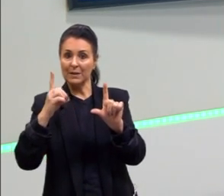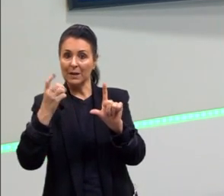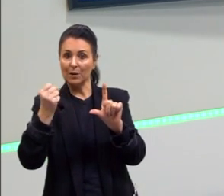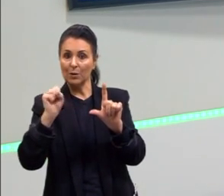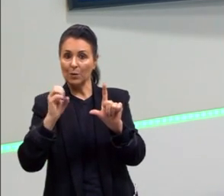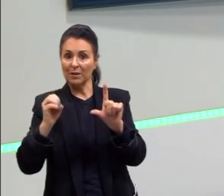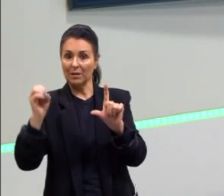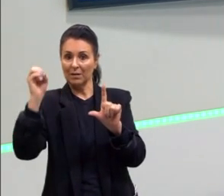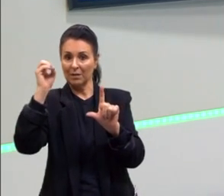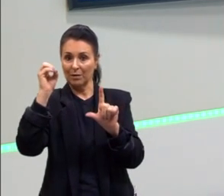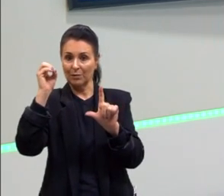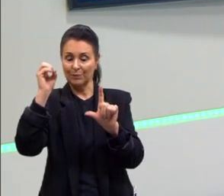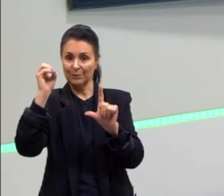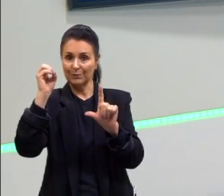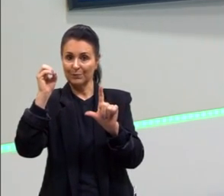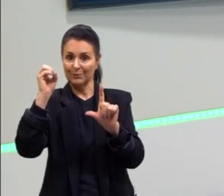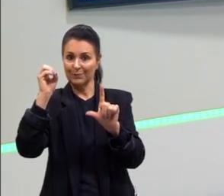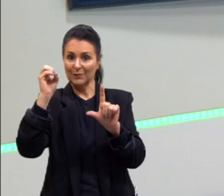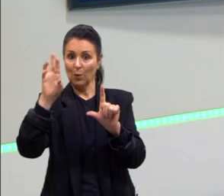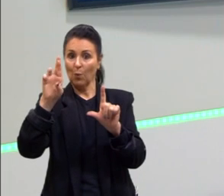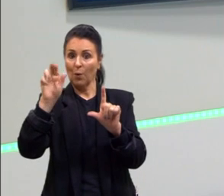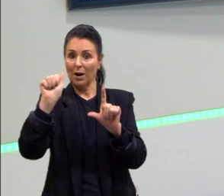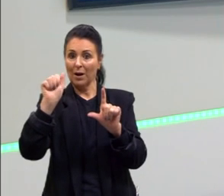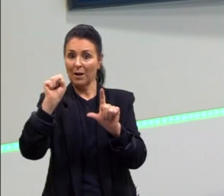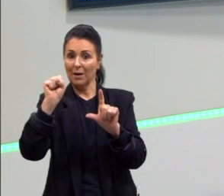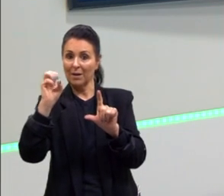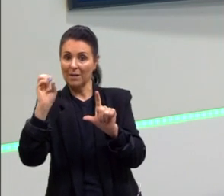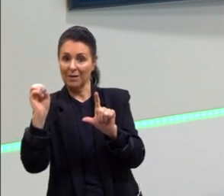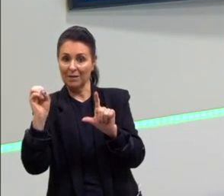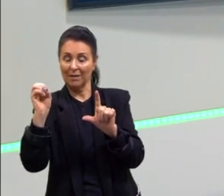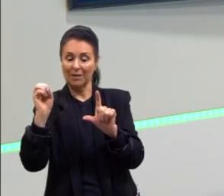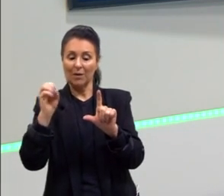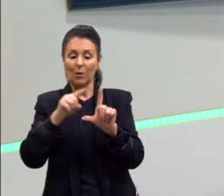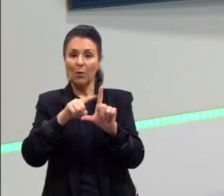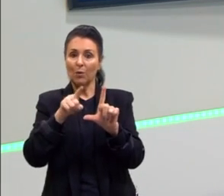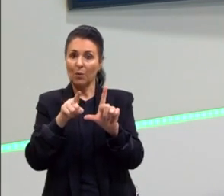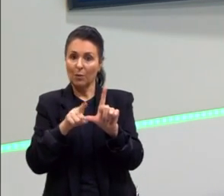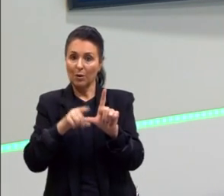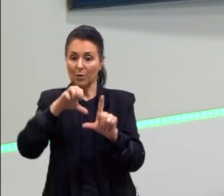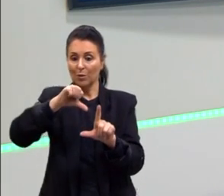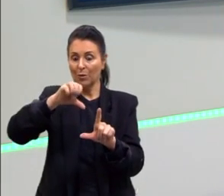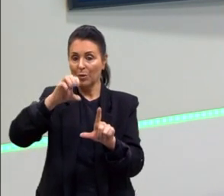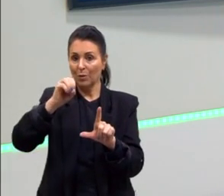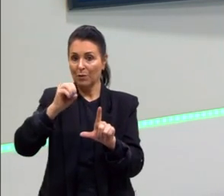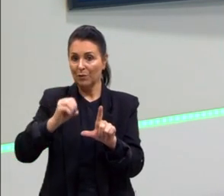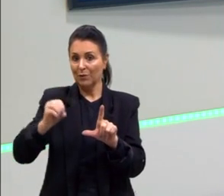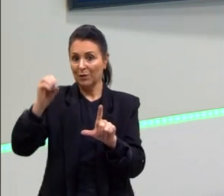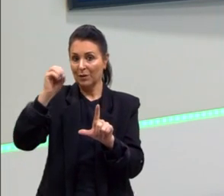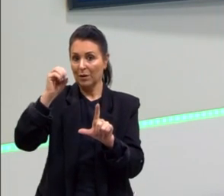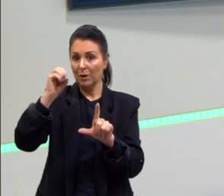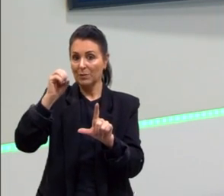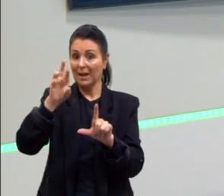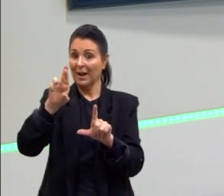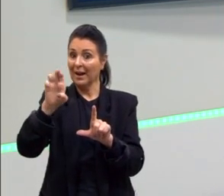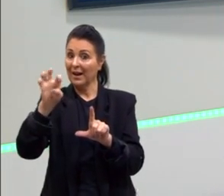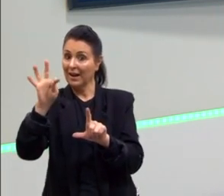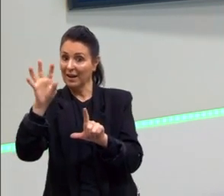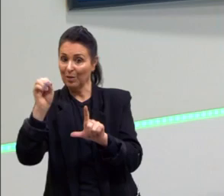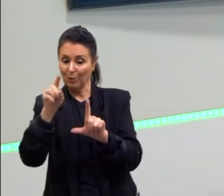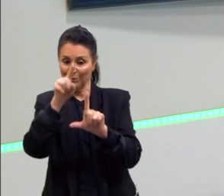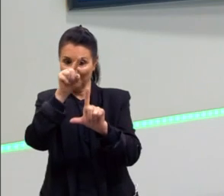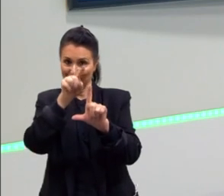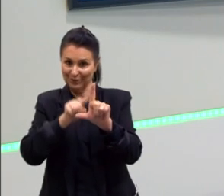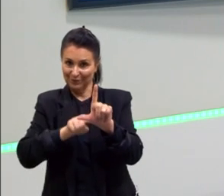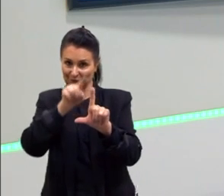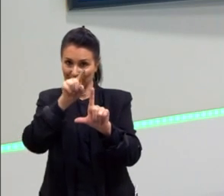180 graus nós chamamos de ângulo raso quando tem exatamente 90 é o ângulo reto e aí